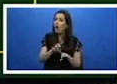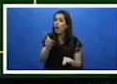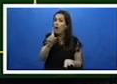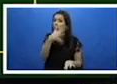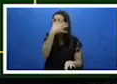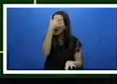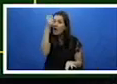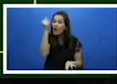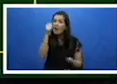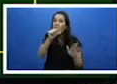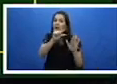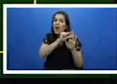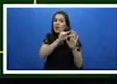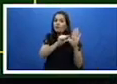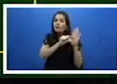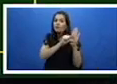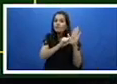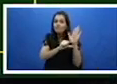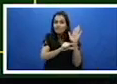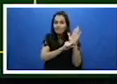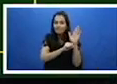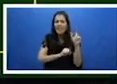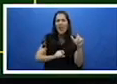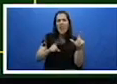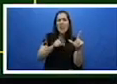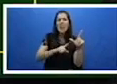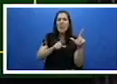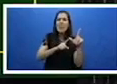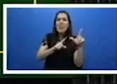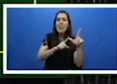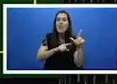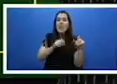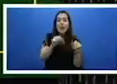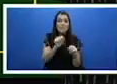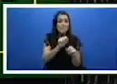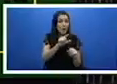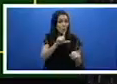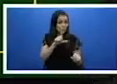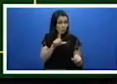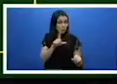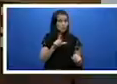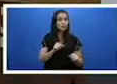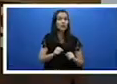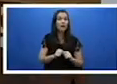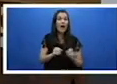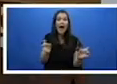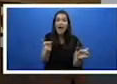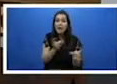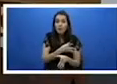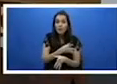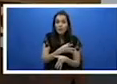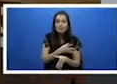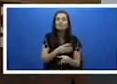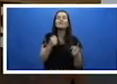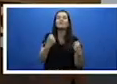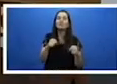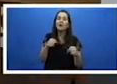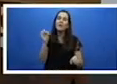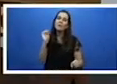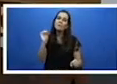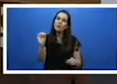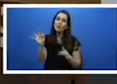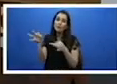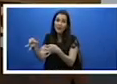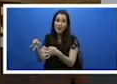os parágrafos com letra maiúscula, usando sinaizinhos de pontuação. Terminou? Coloca o ponto final,